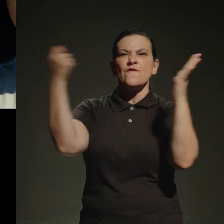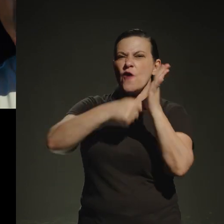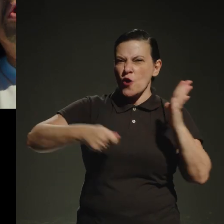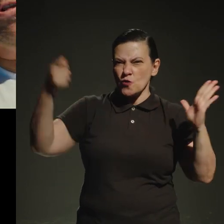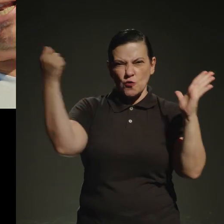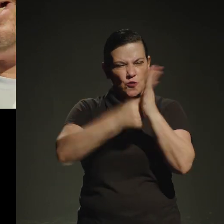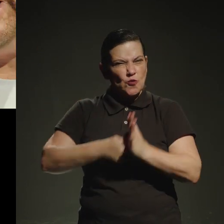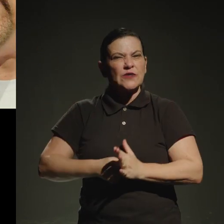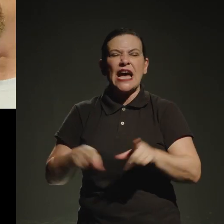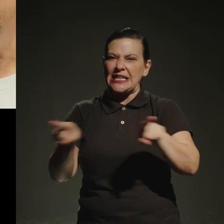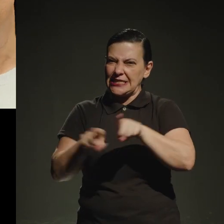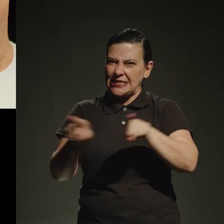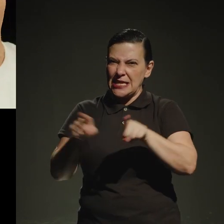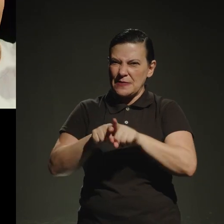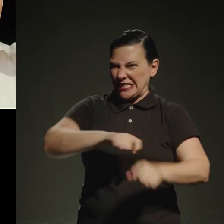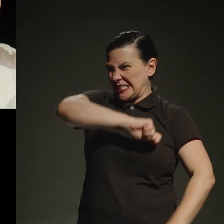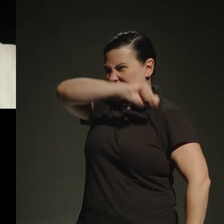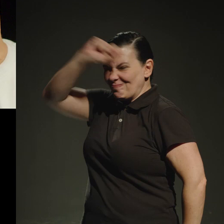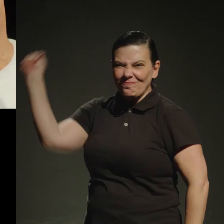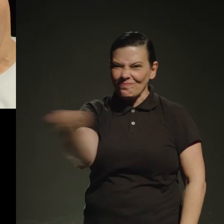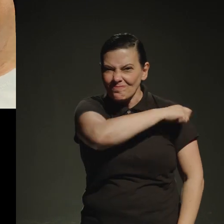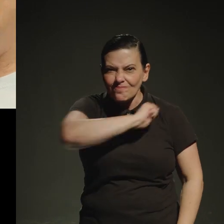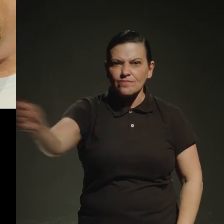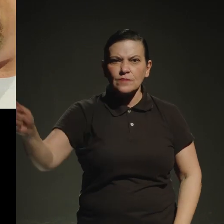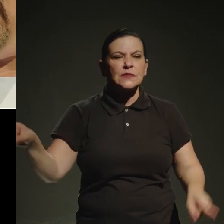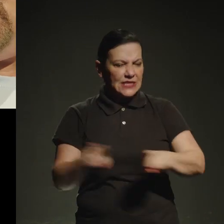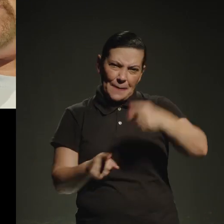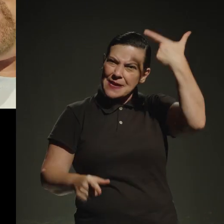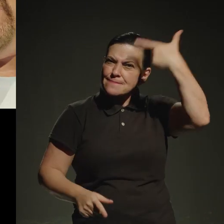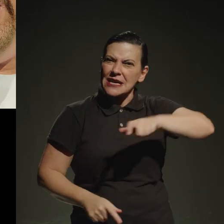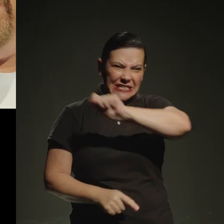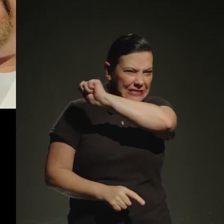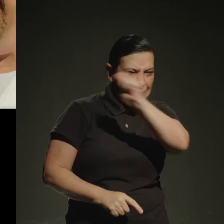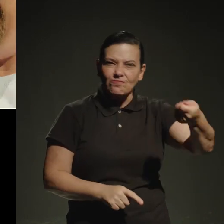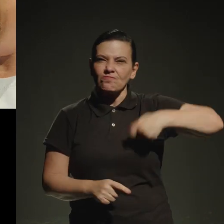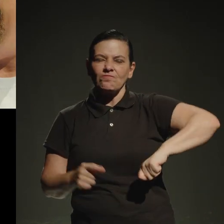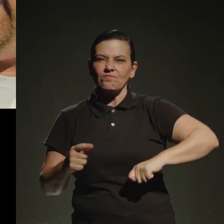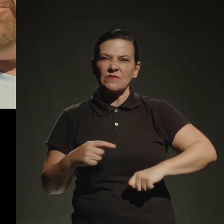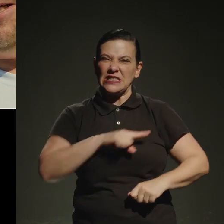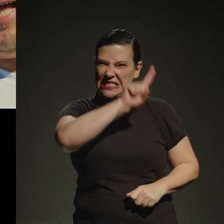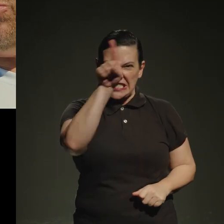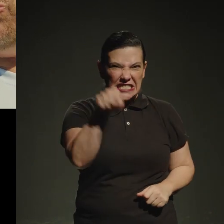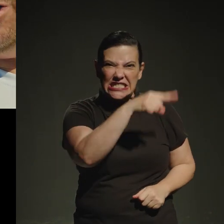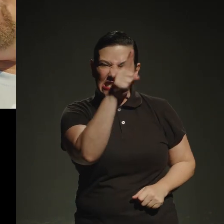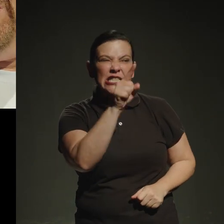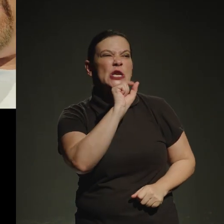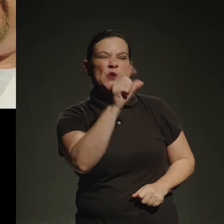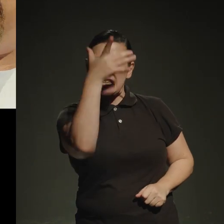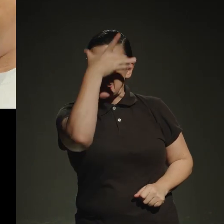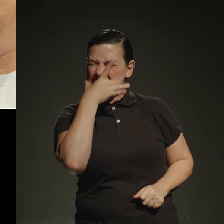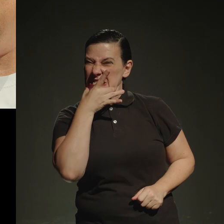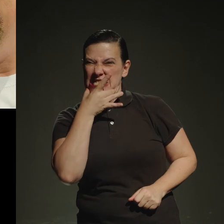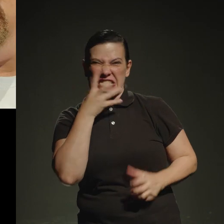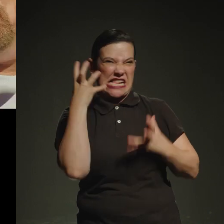trás, abortos langanhentos, pois então toma esta em tua pata disforme, e mais esta em teu tentáculo nojento, e